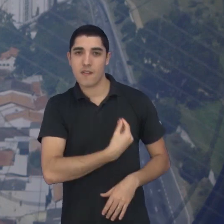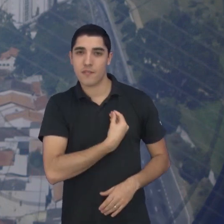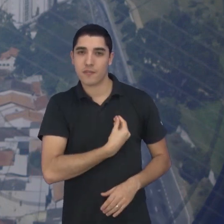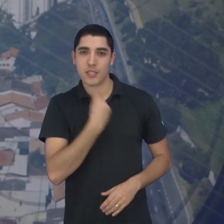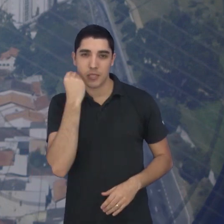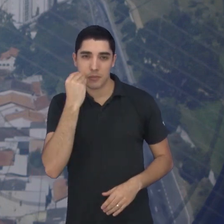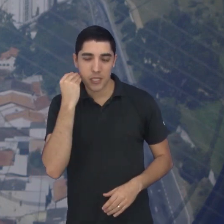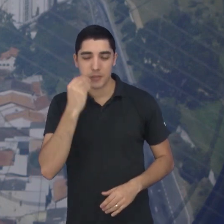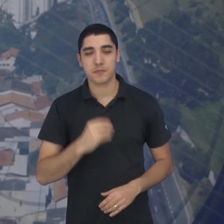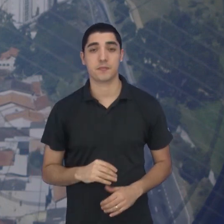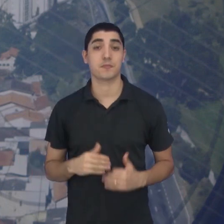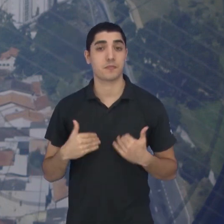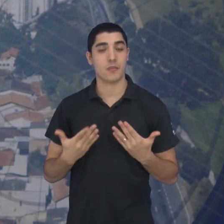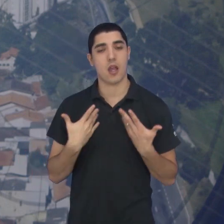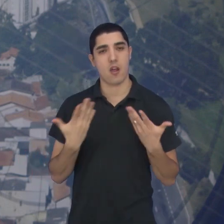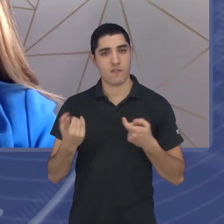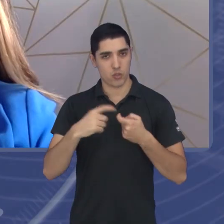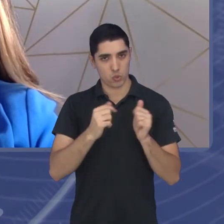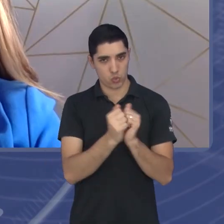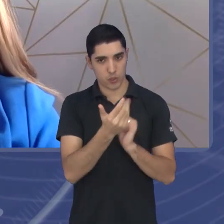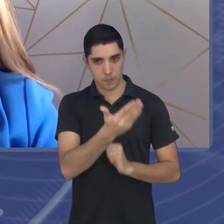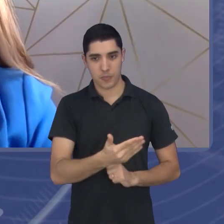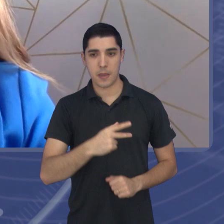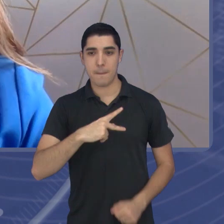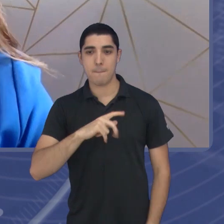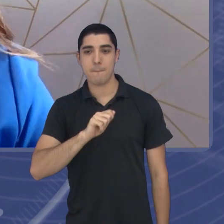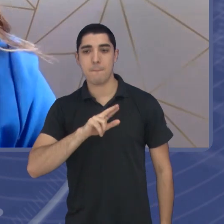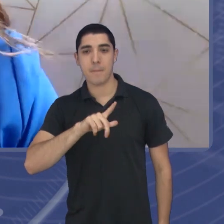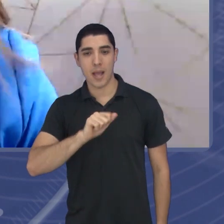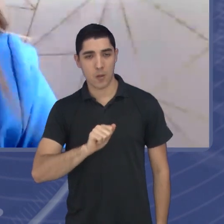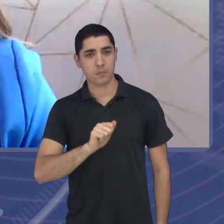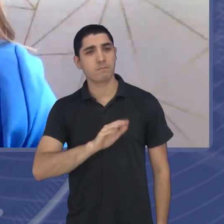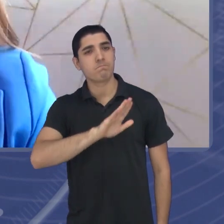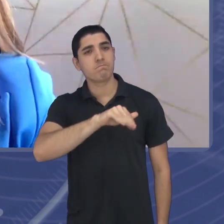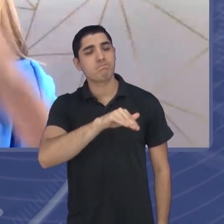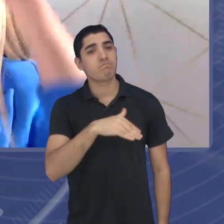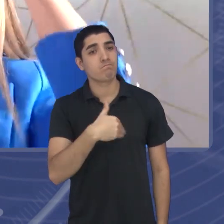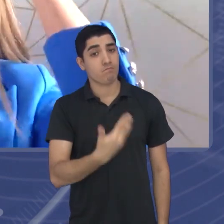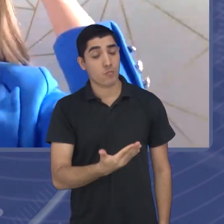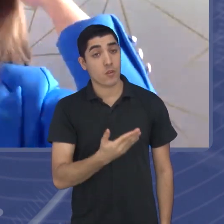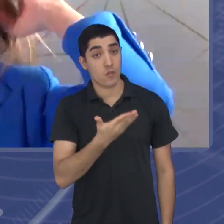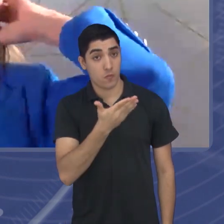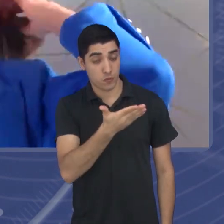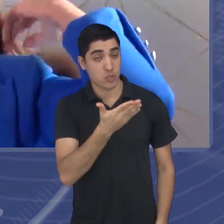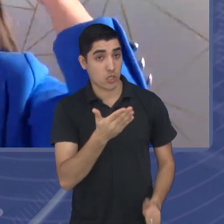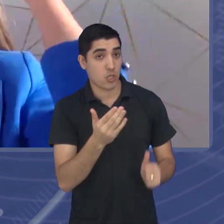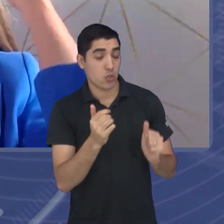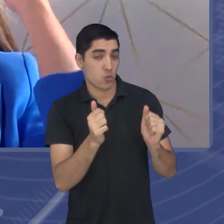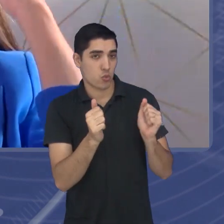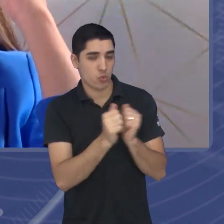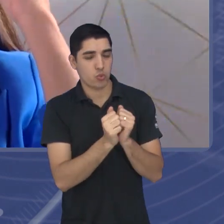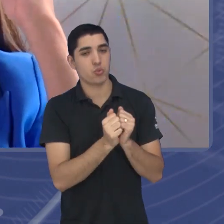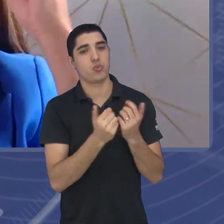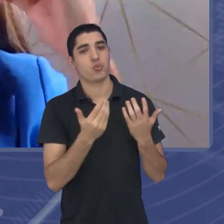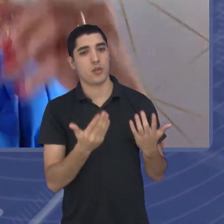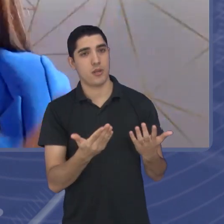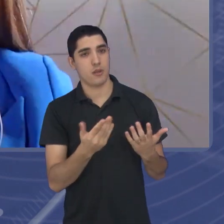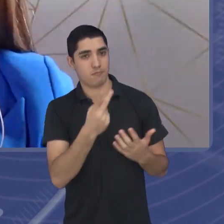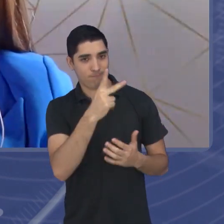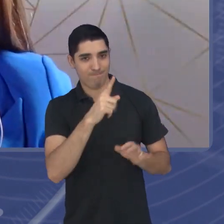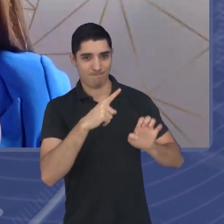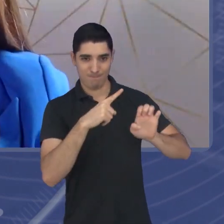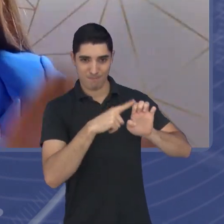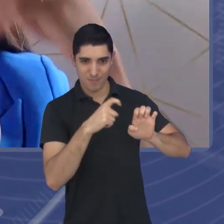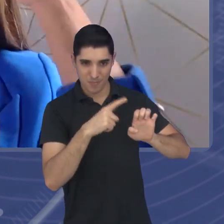gente. Eu quero voltar agora com a Paula. Paula, você, até na sua rede, né, de